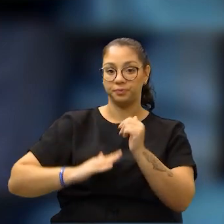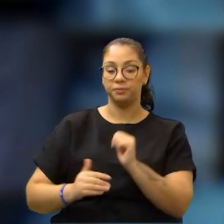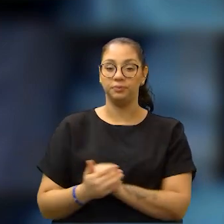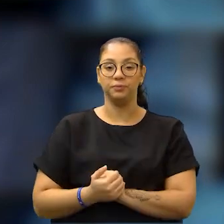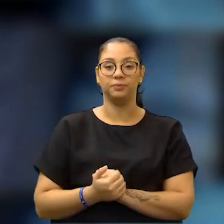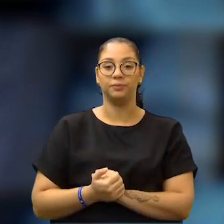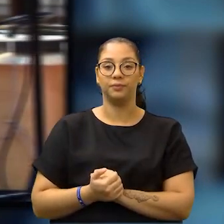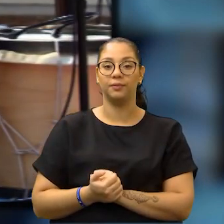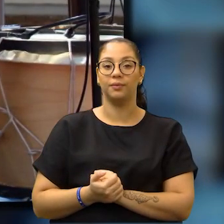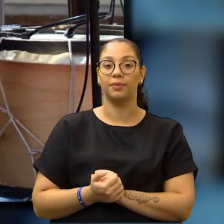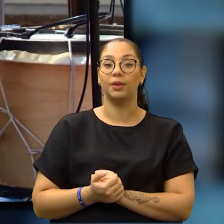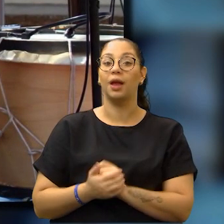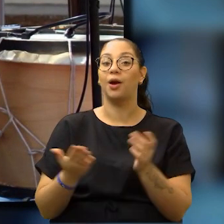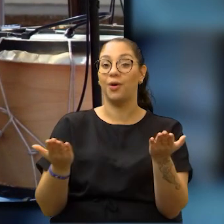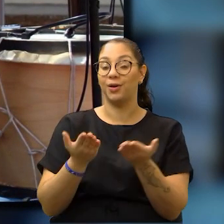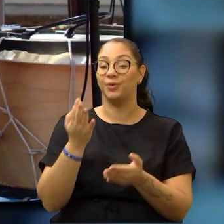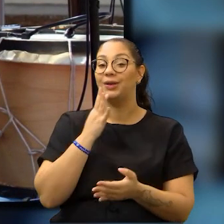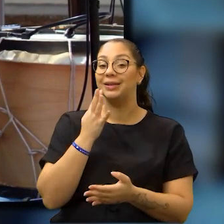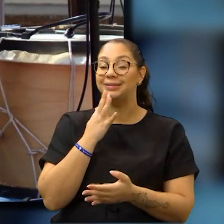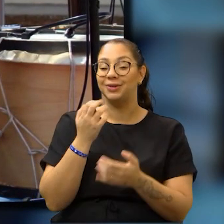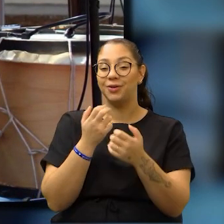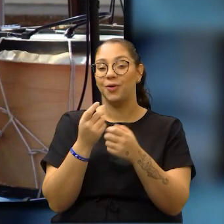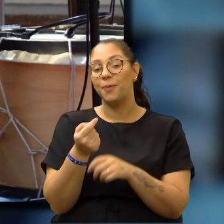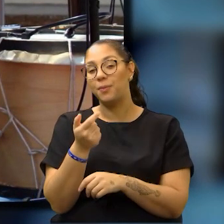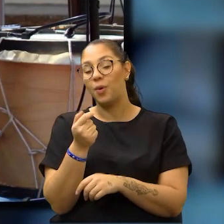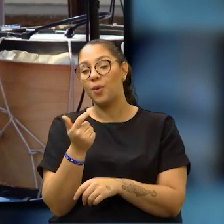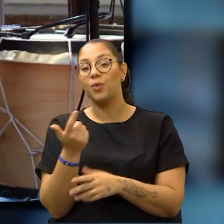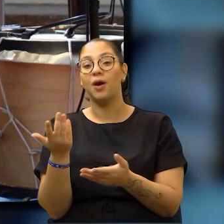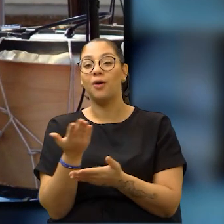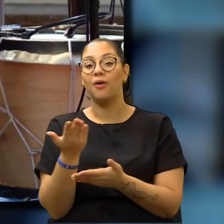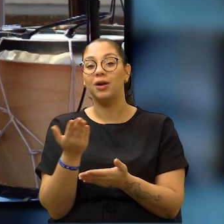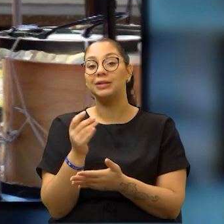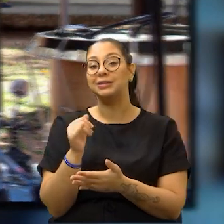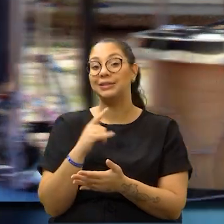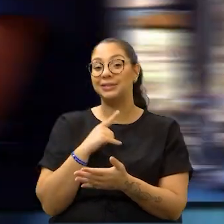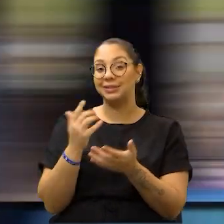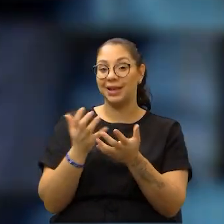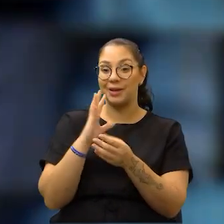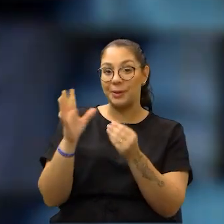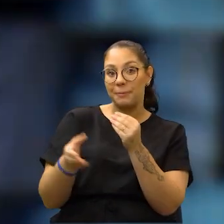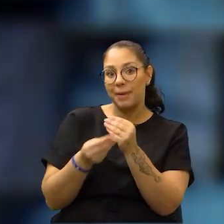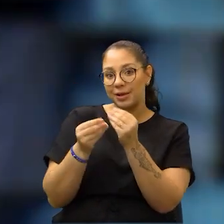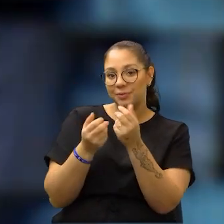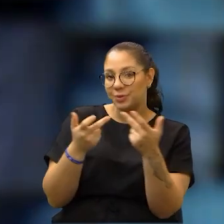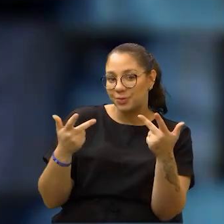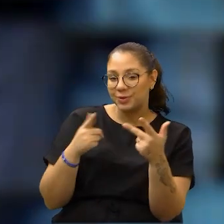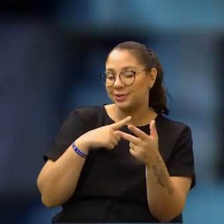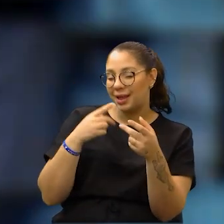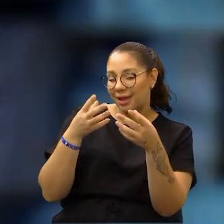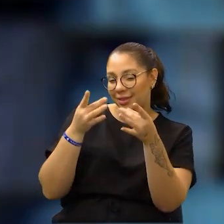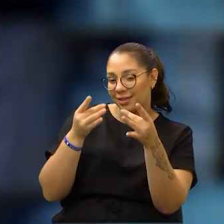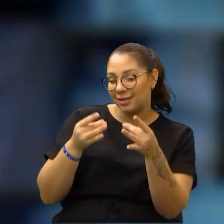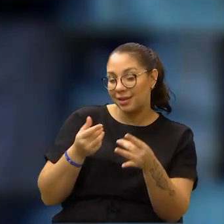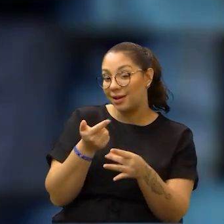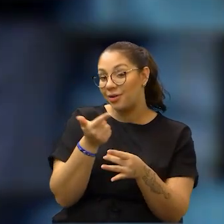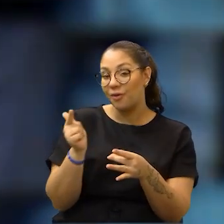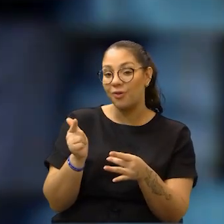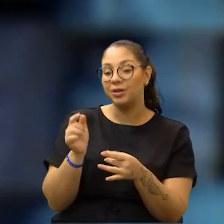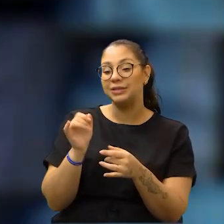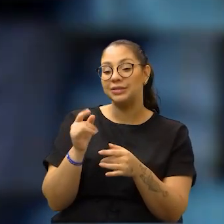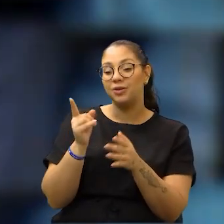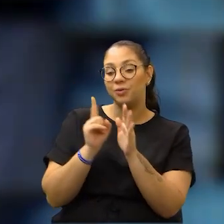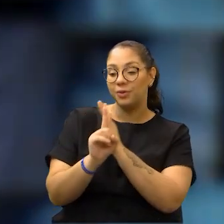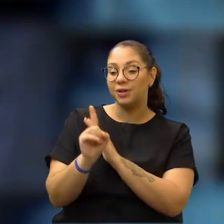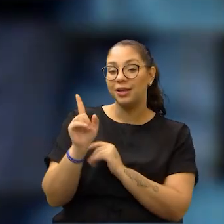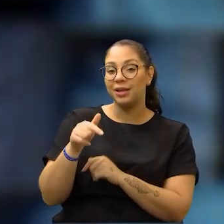esse trabalho. A gente conheceu agora um pouco, eu tenho certeza que tinha muito mais coisa para falar. Se vocês quiserem acrescentar mais alguma